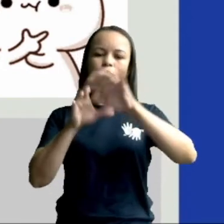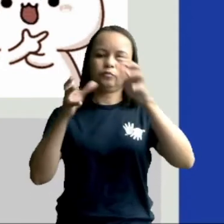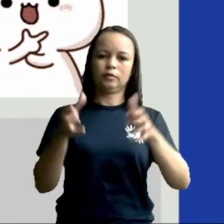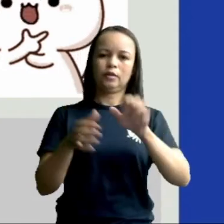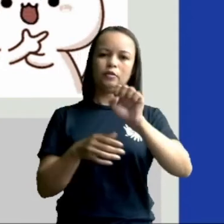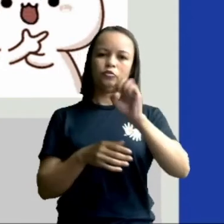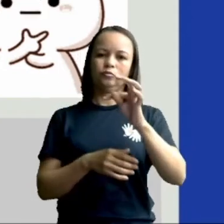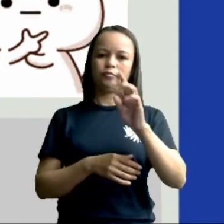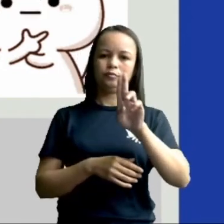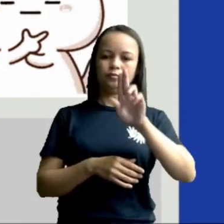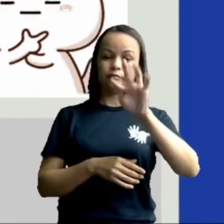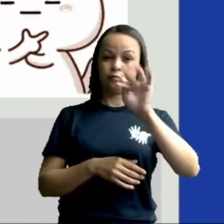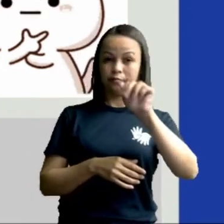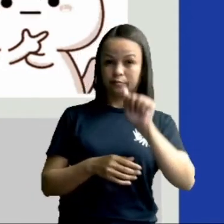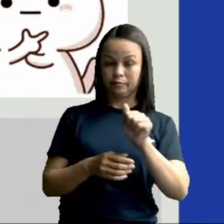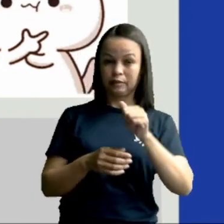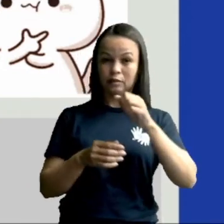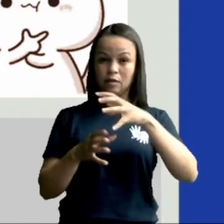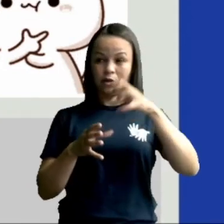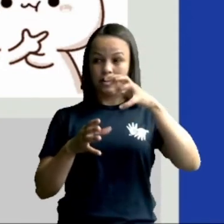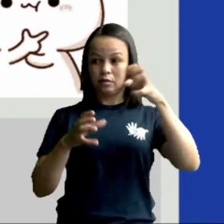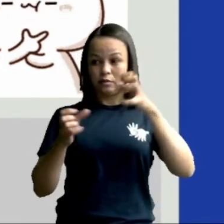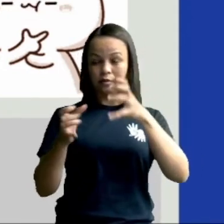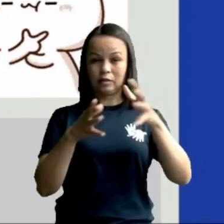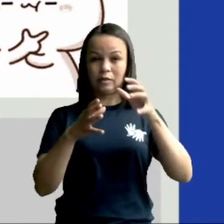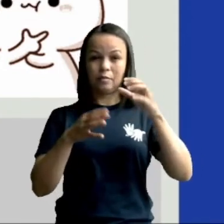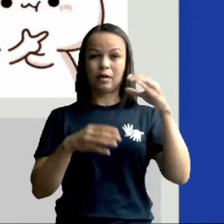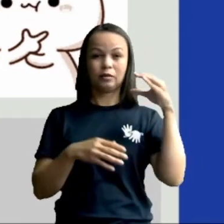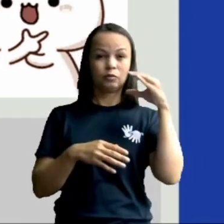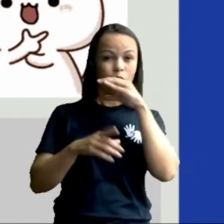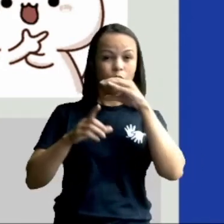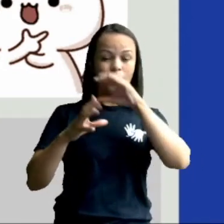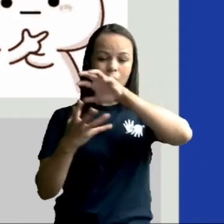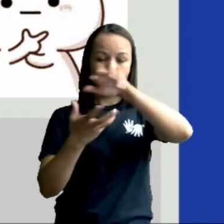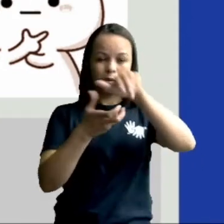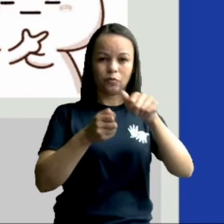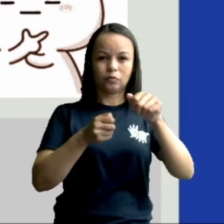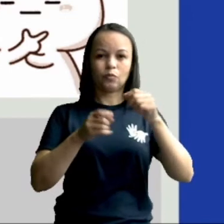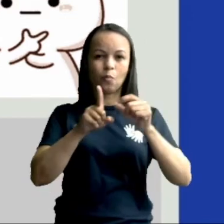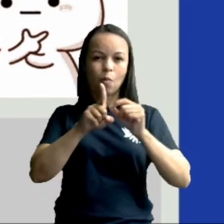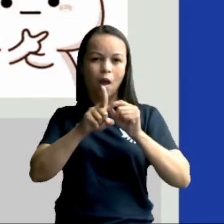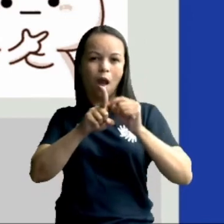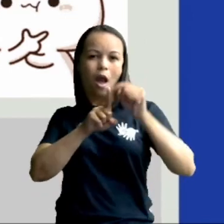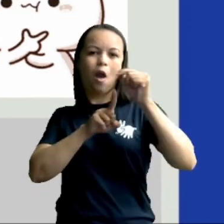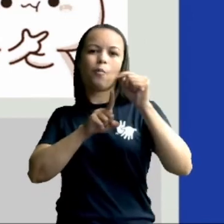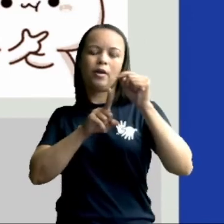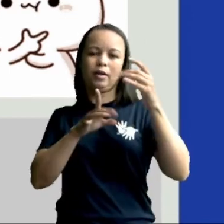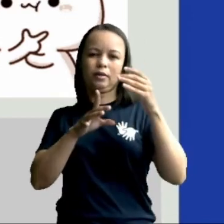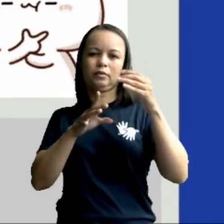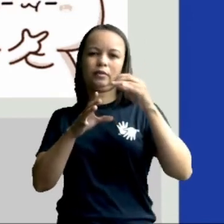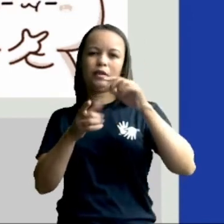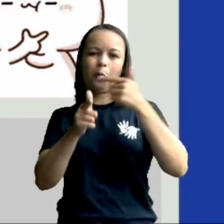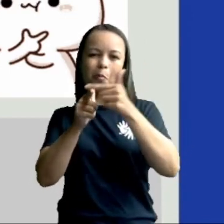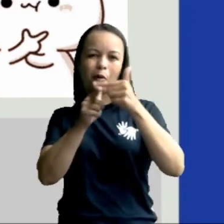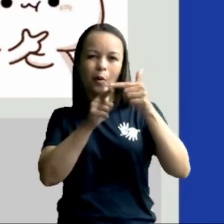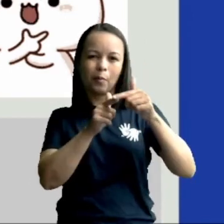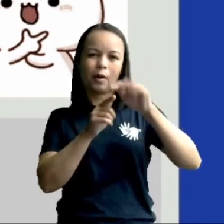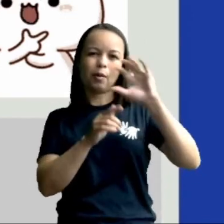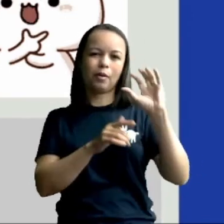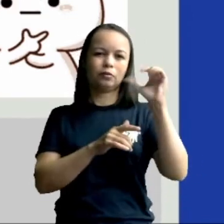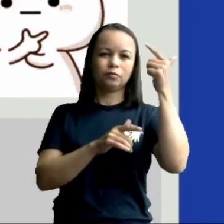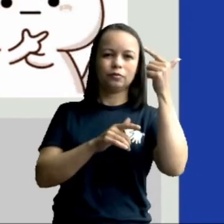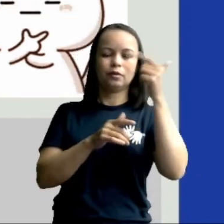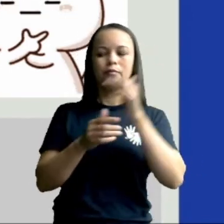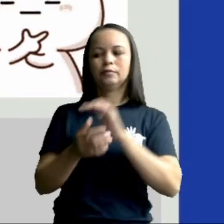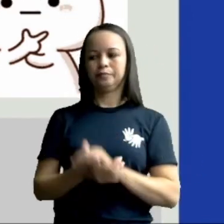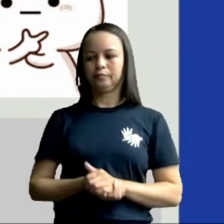Quando aumenta a concentração desses gases, a temperatura do planeta também aumenta, trazendo consequências negativas para todo o clima. Hora